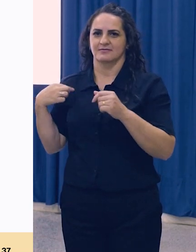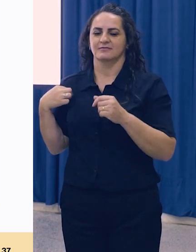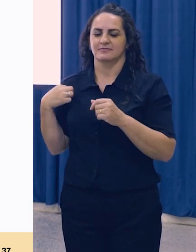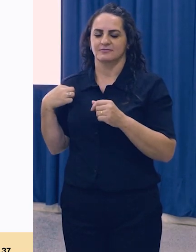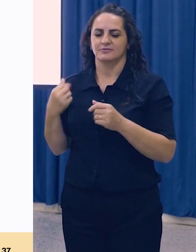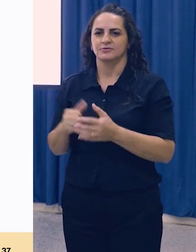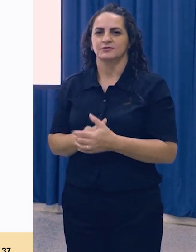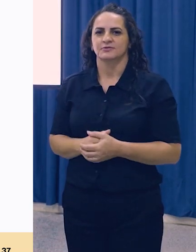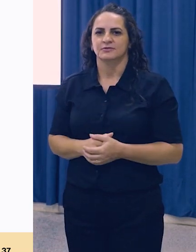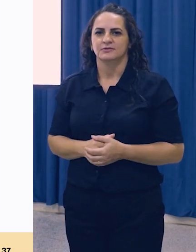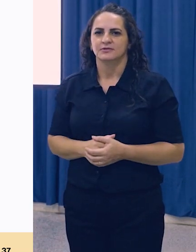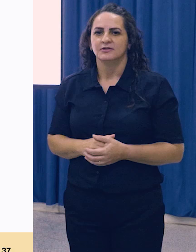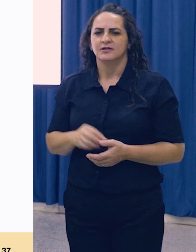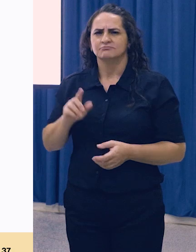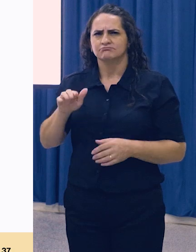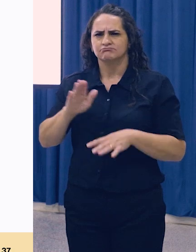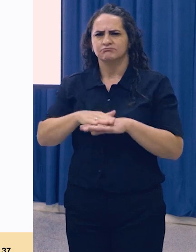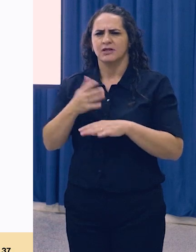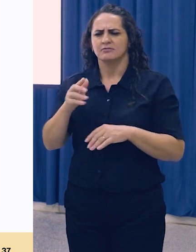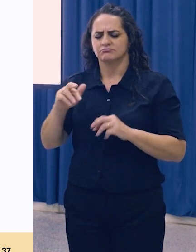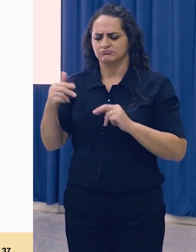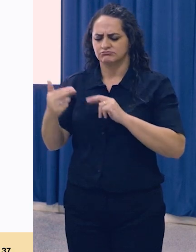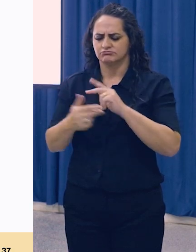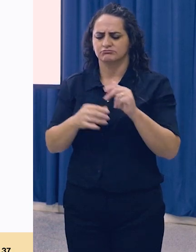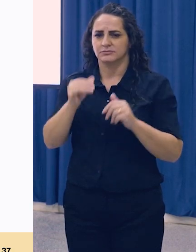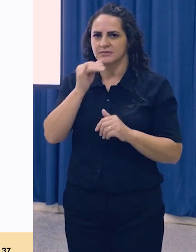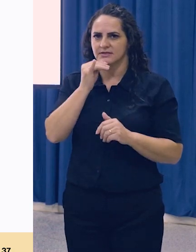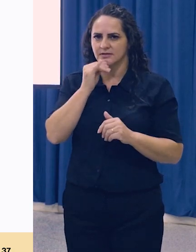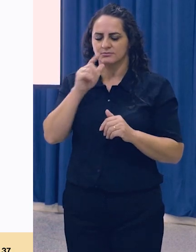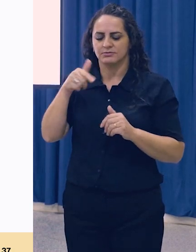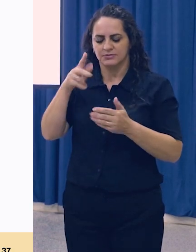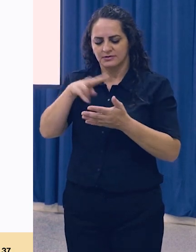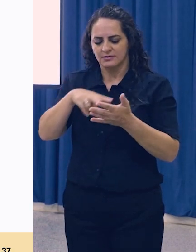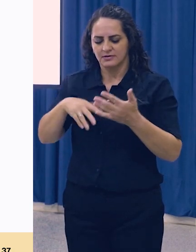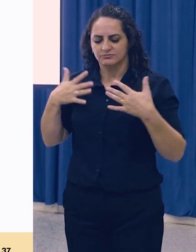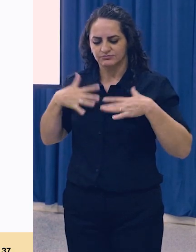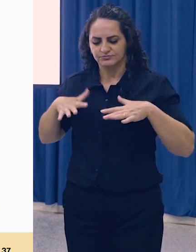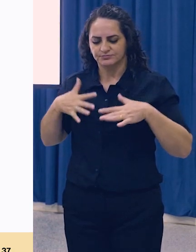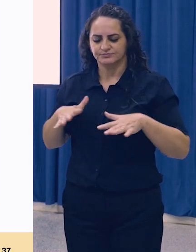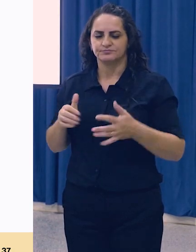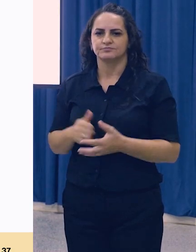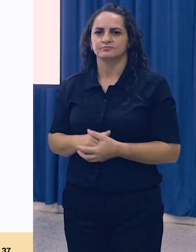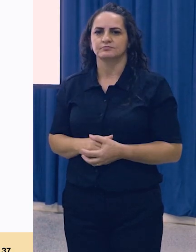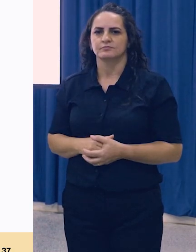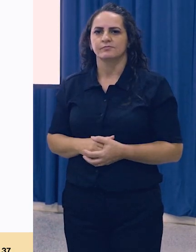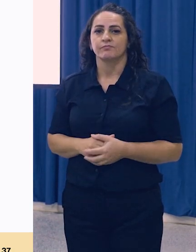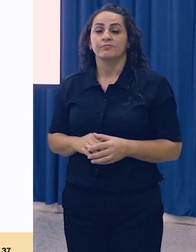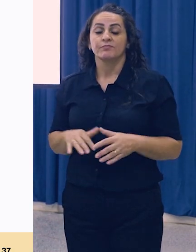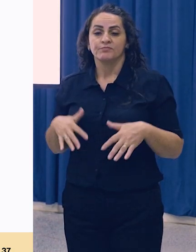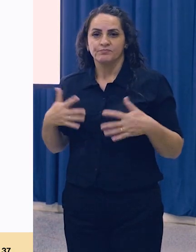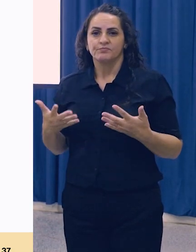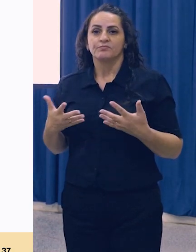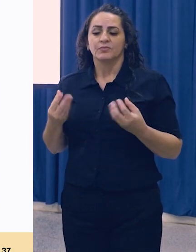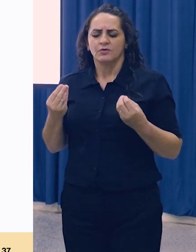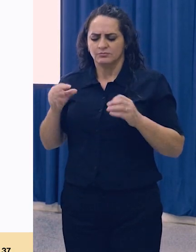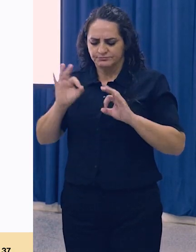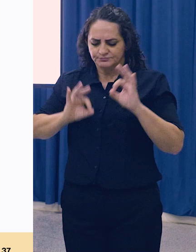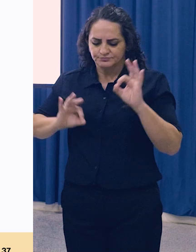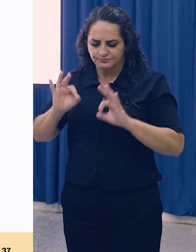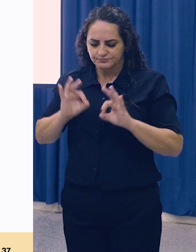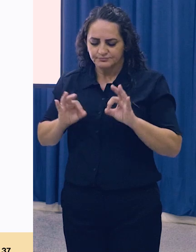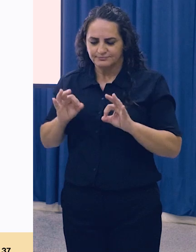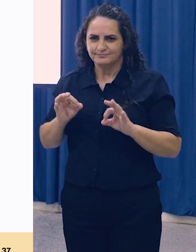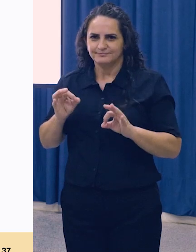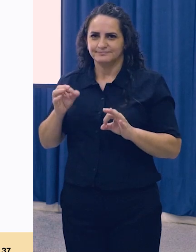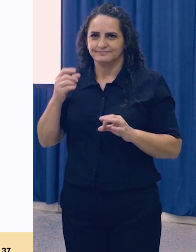Enfim, vários outros exemplos, depois vocês podem ler com calma. Mas como a gente fez isso, eu acho que é o